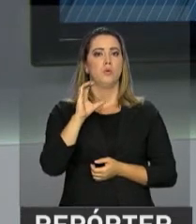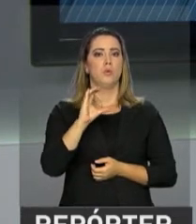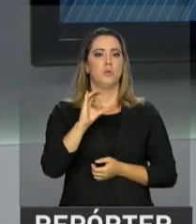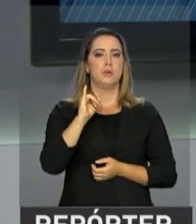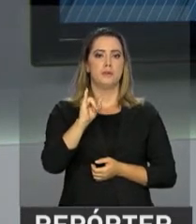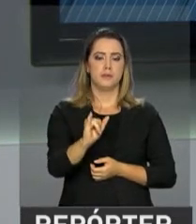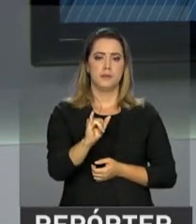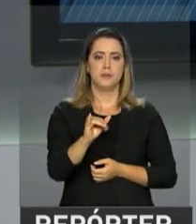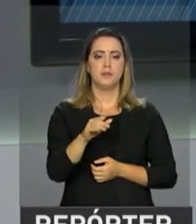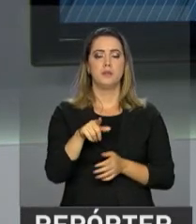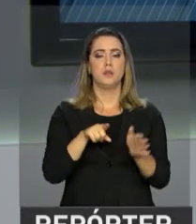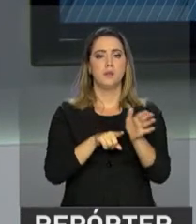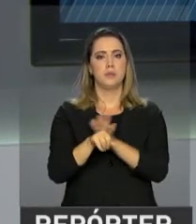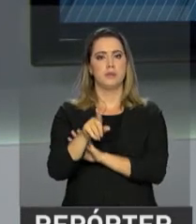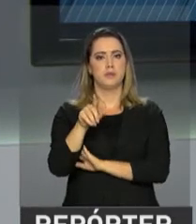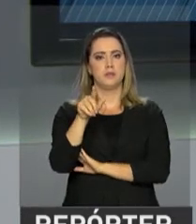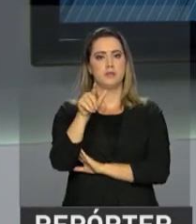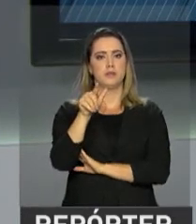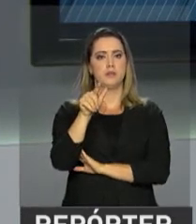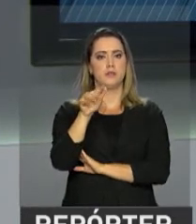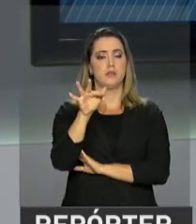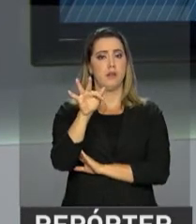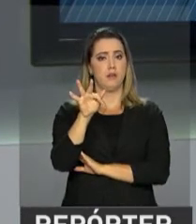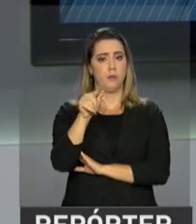da Fundação Getúlio Vargas avançou